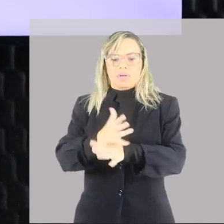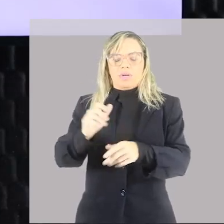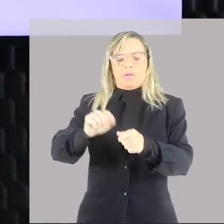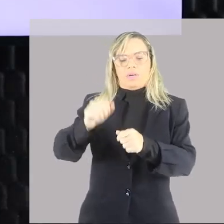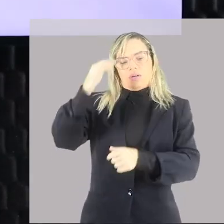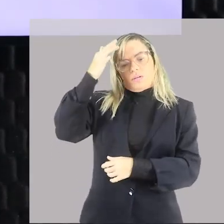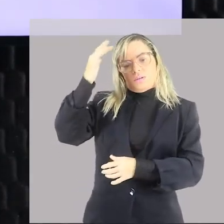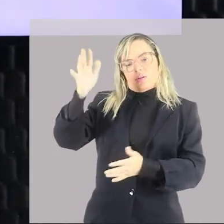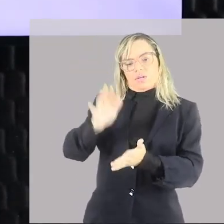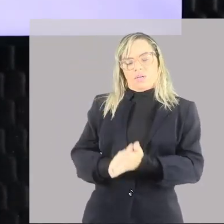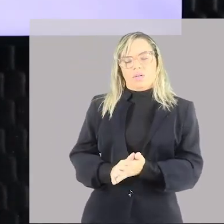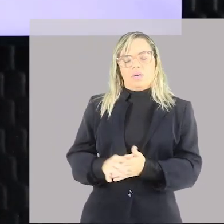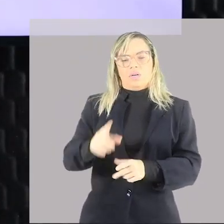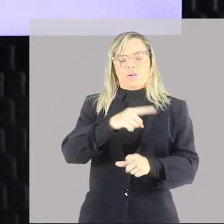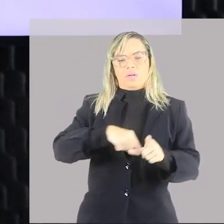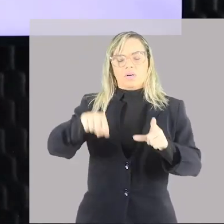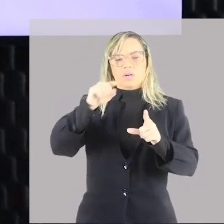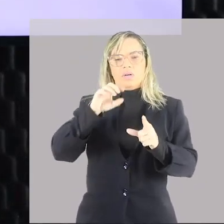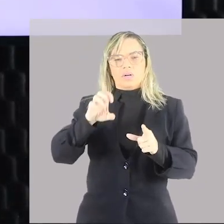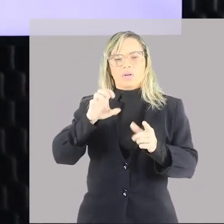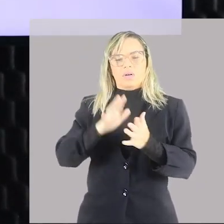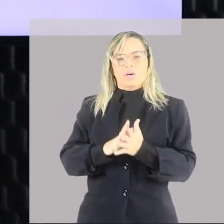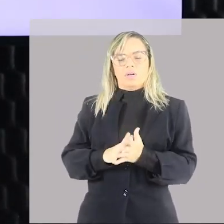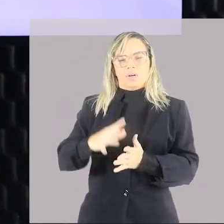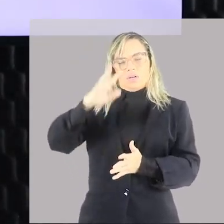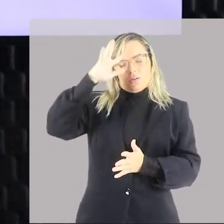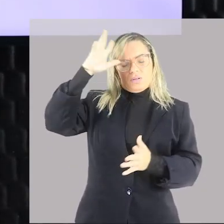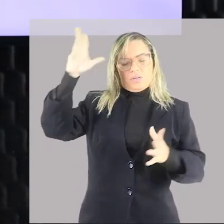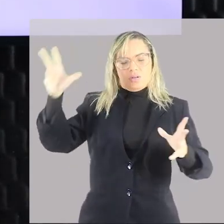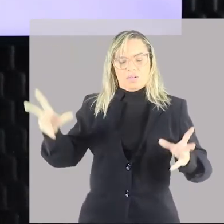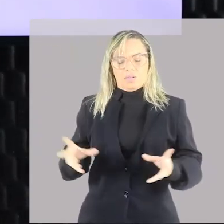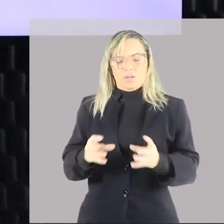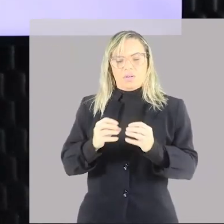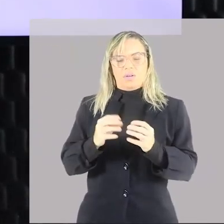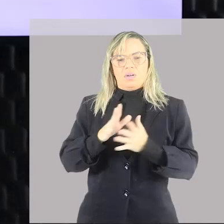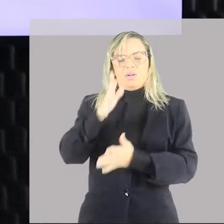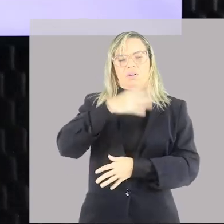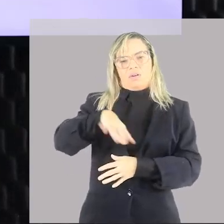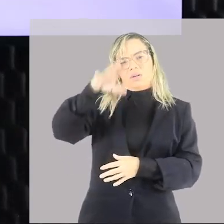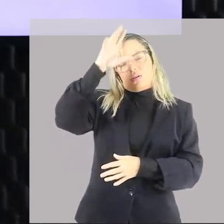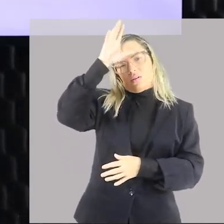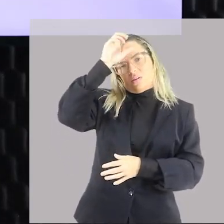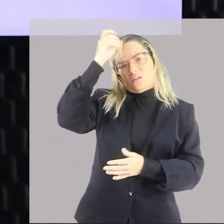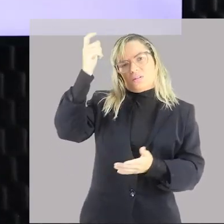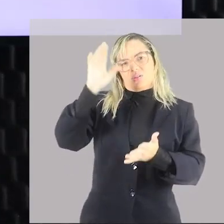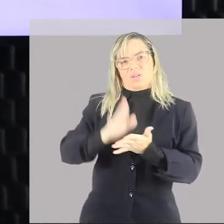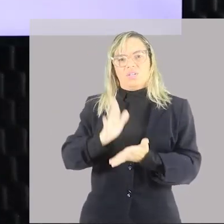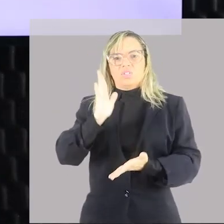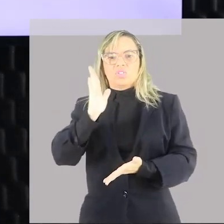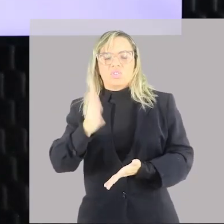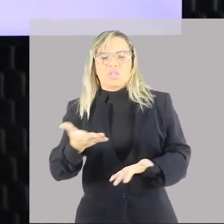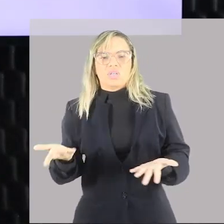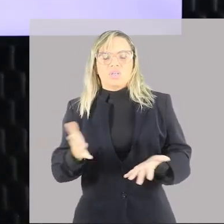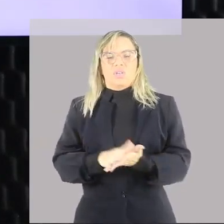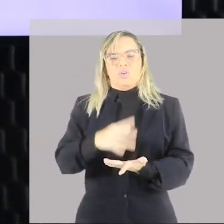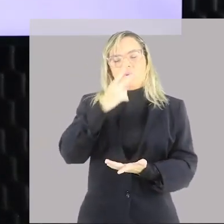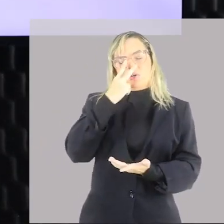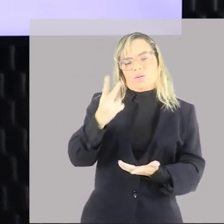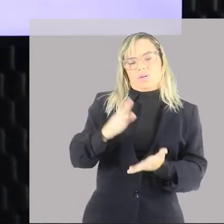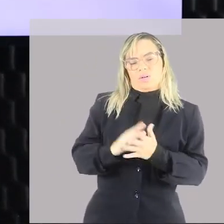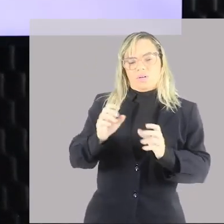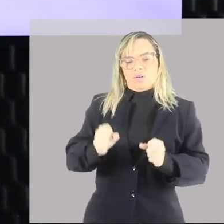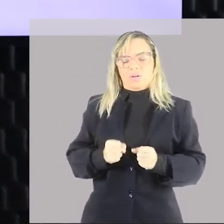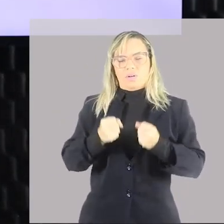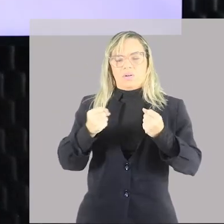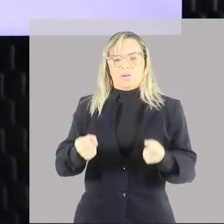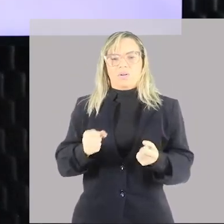E a intuição. A intuição, enquanto conhecimento, ele é imediato. Poderia